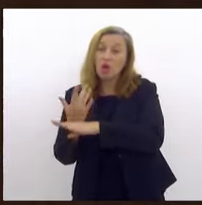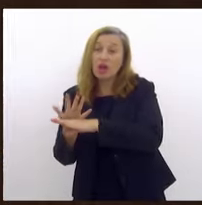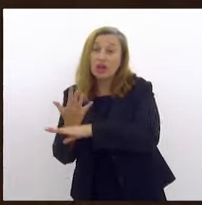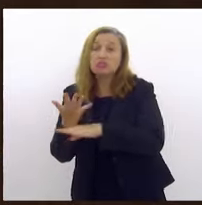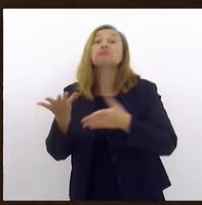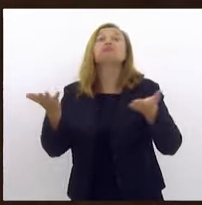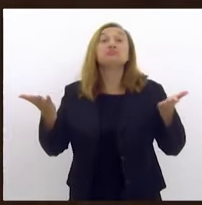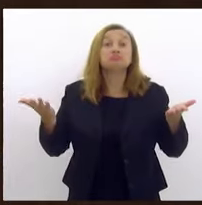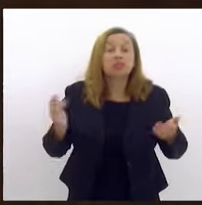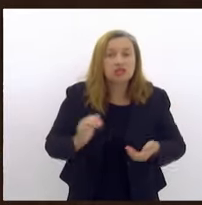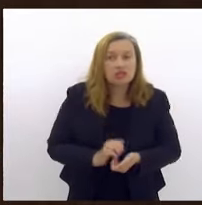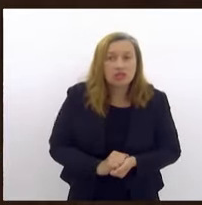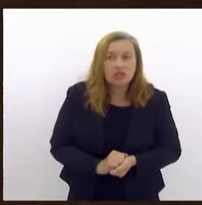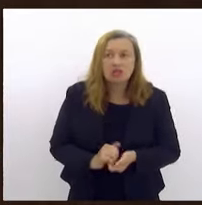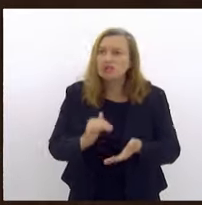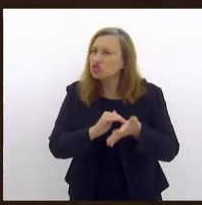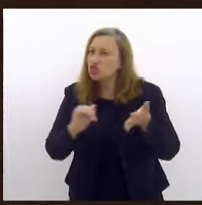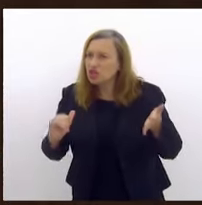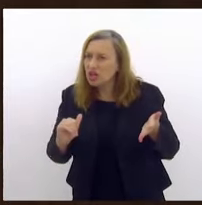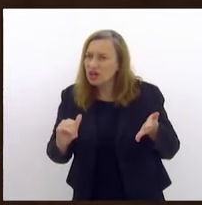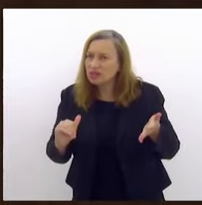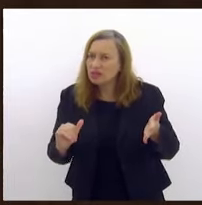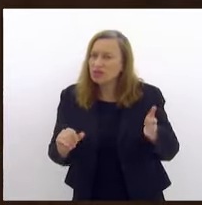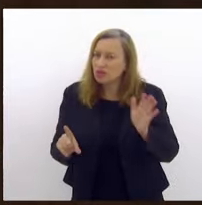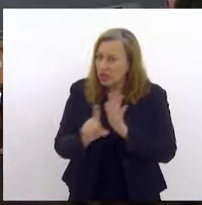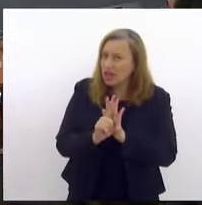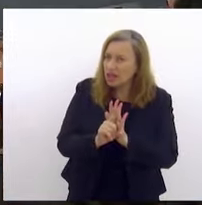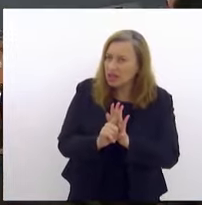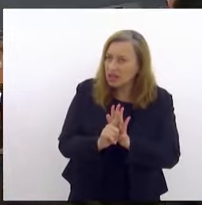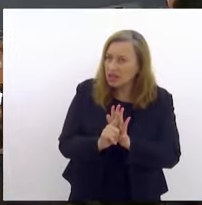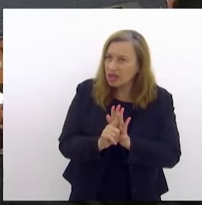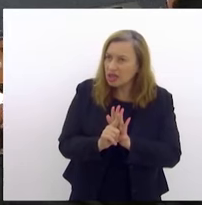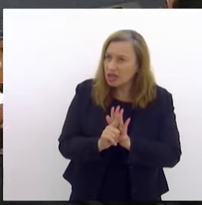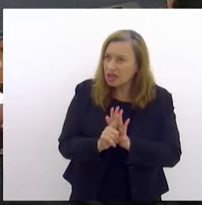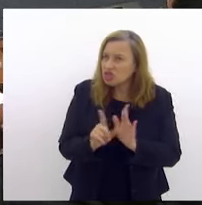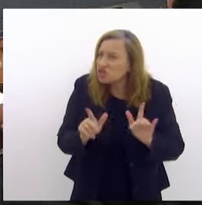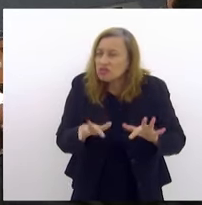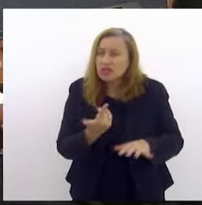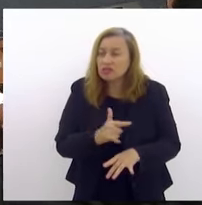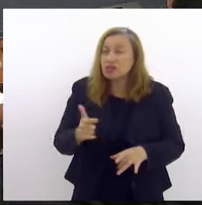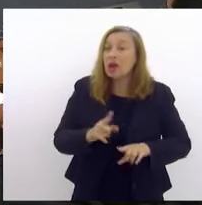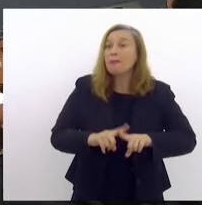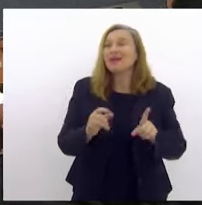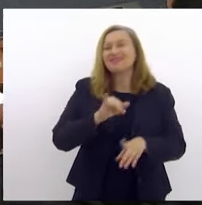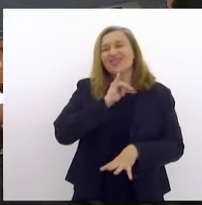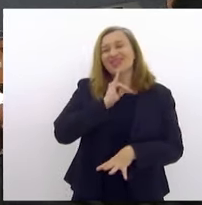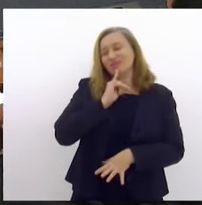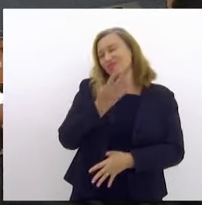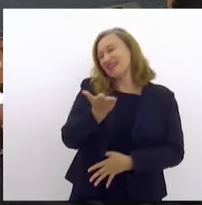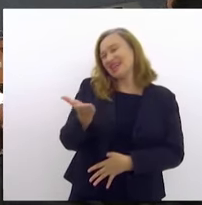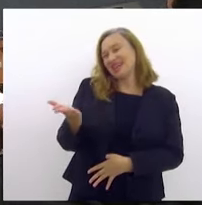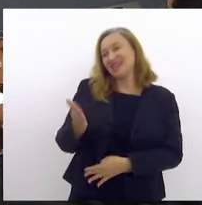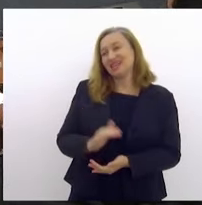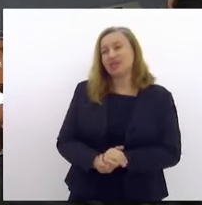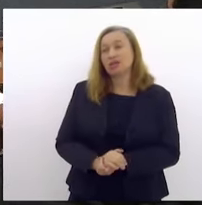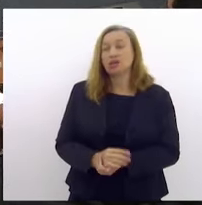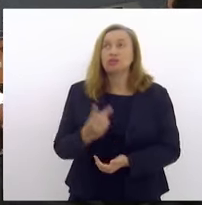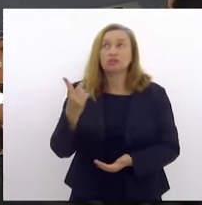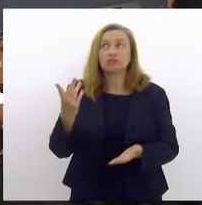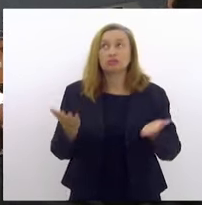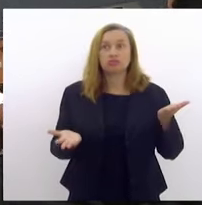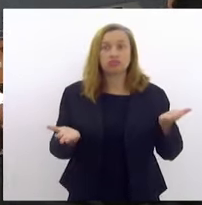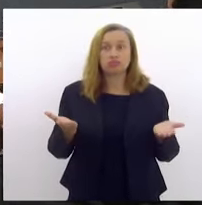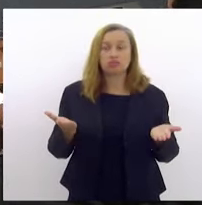aí? Foi retirado, não foi através de lei? Não estamos fazendo nada de diferença. Só que, infelizmente, para eles, são dois pesos,